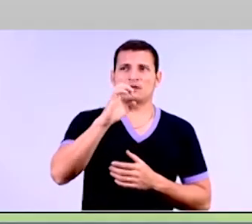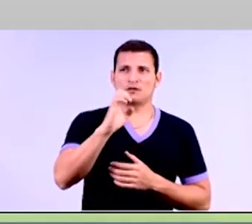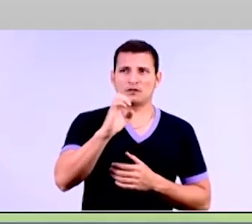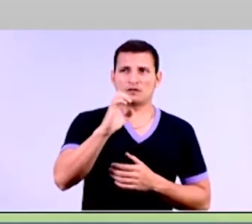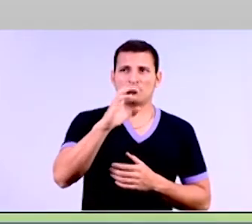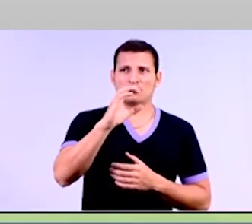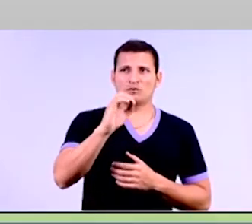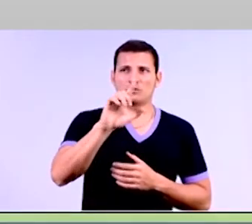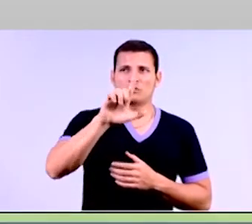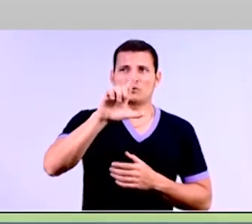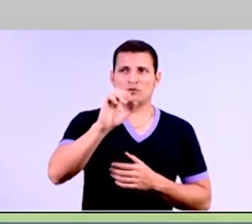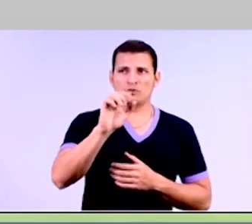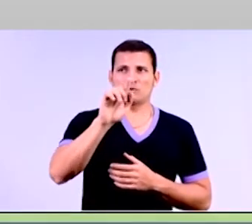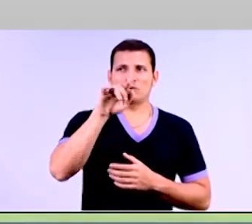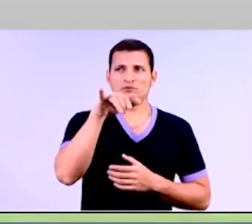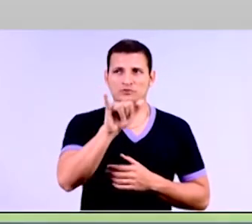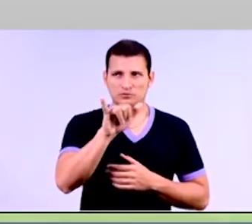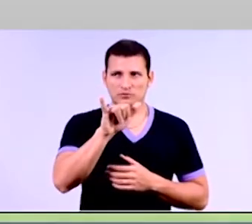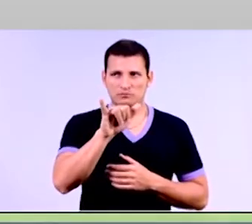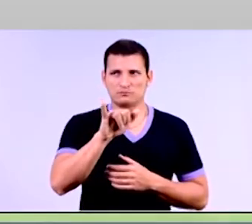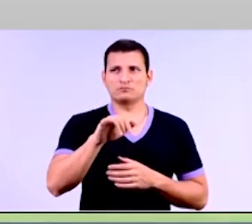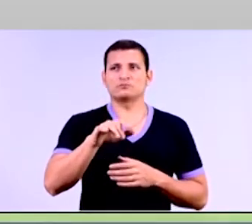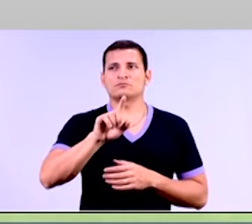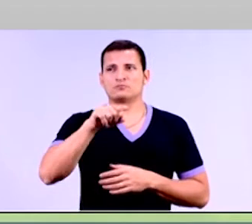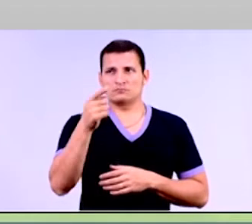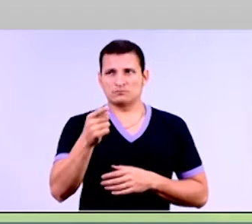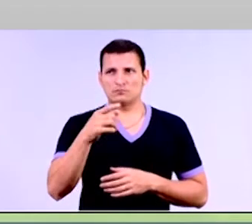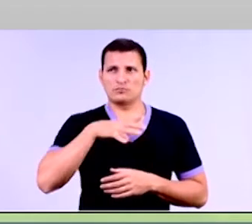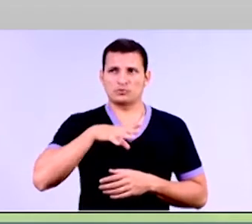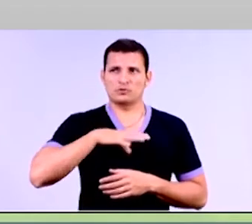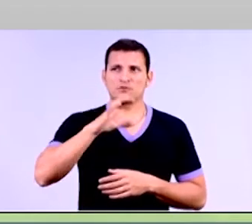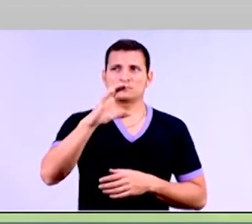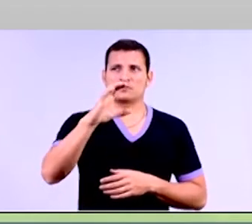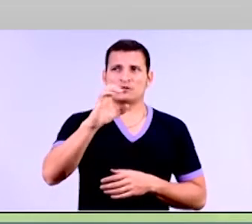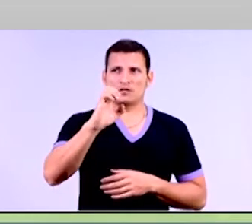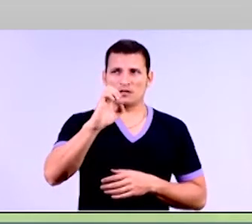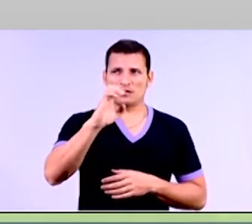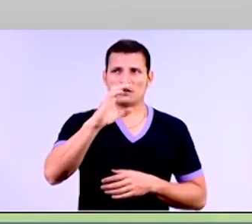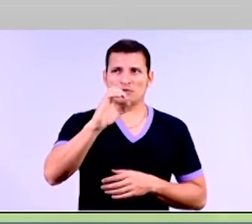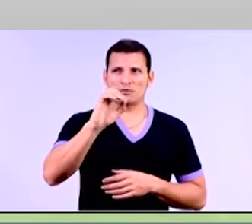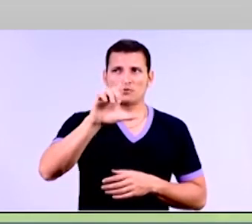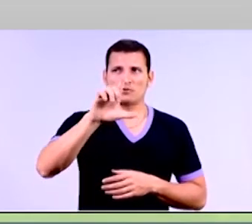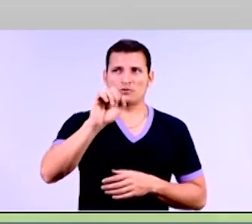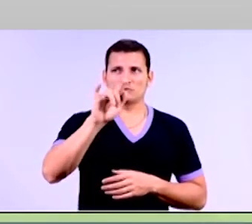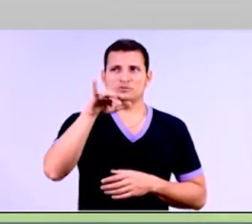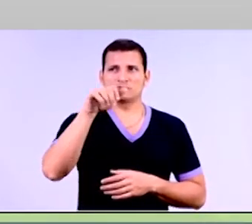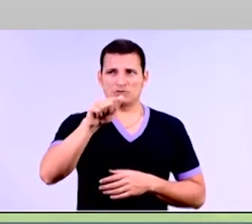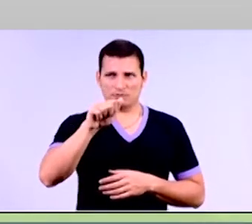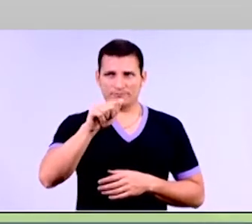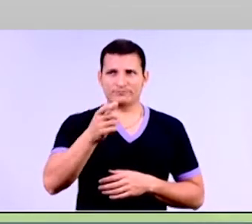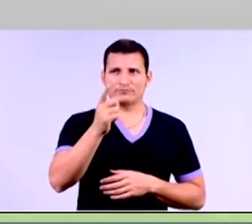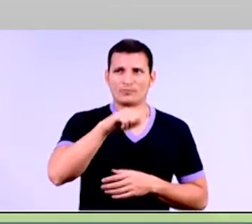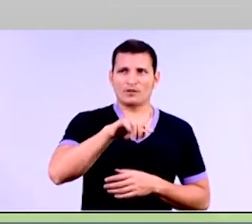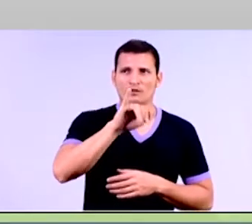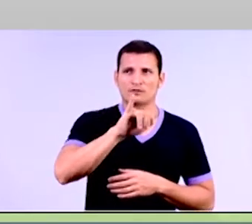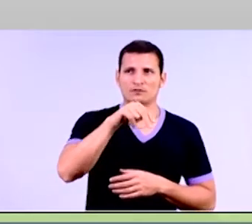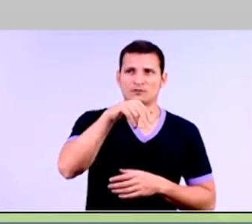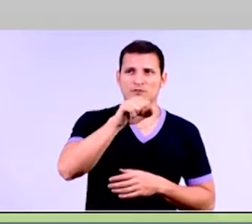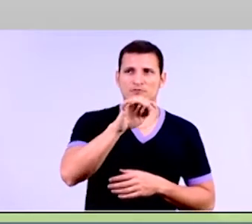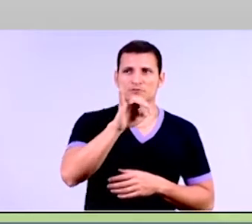logo fácil identificada. Institute, dá para perceber que é instituto.